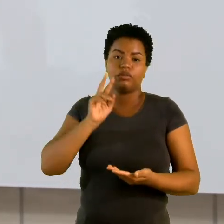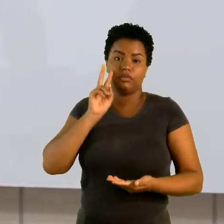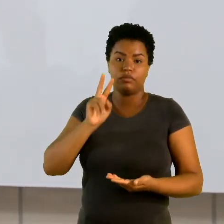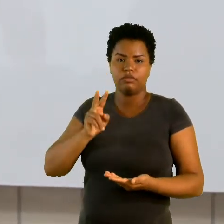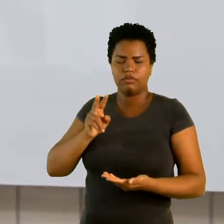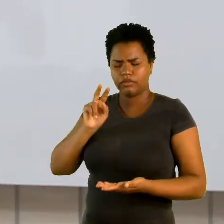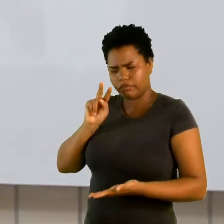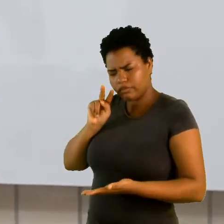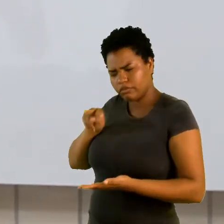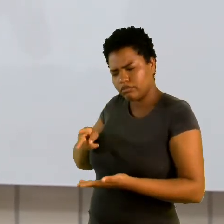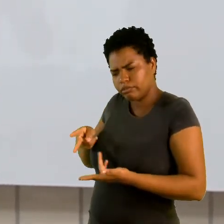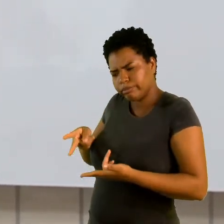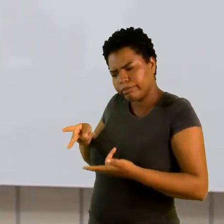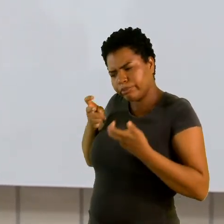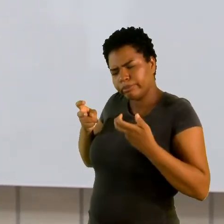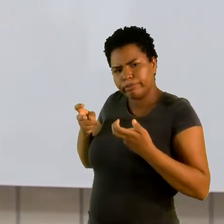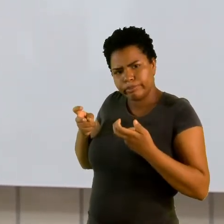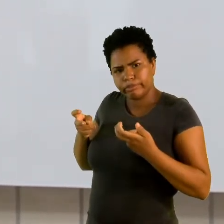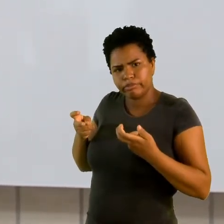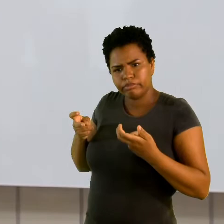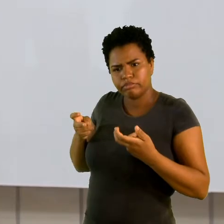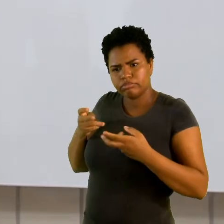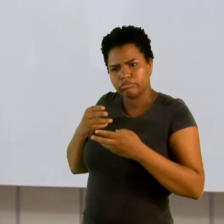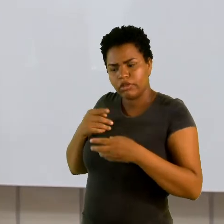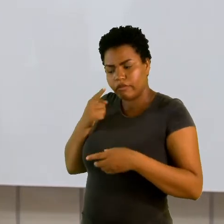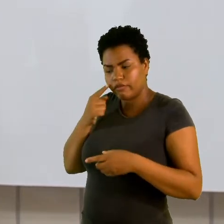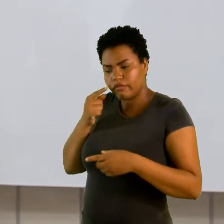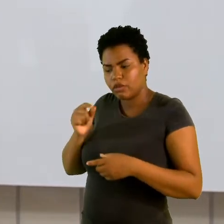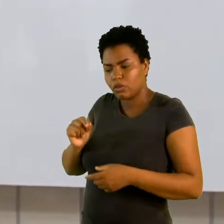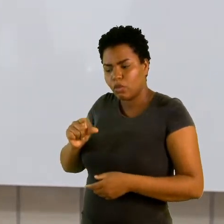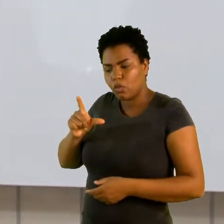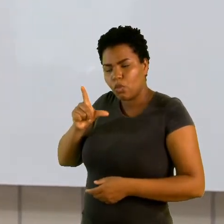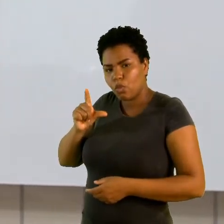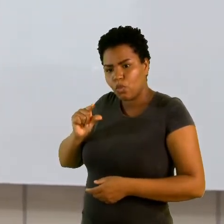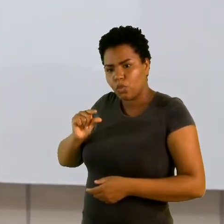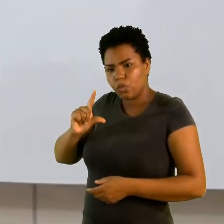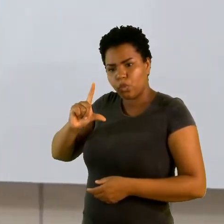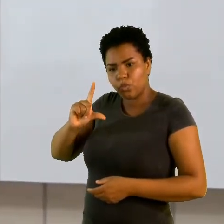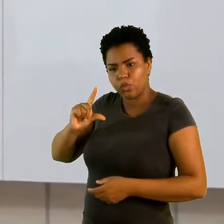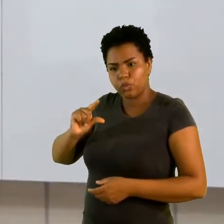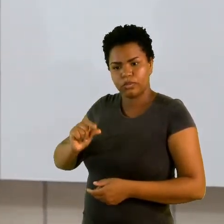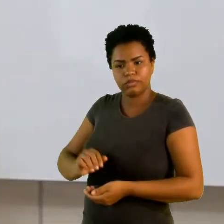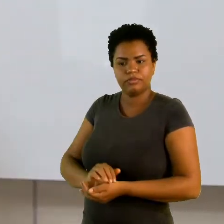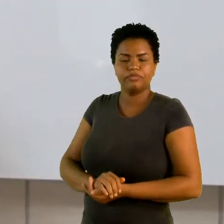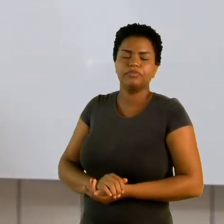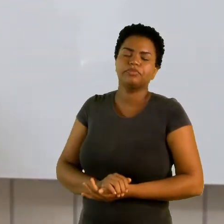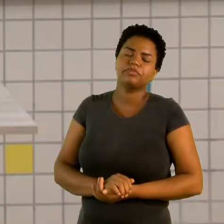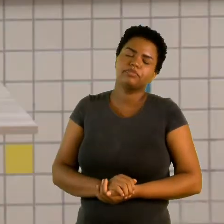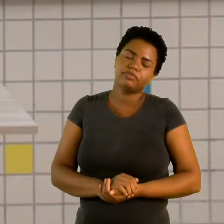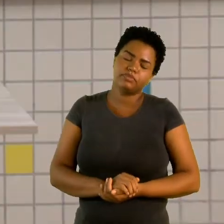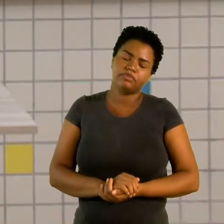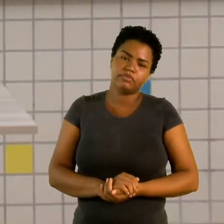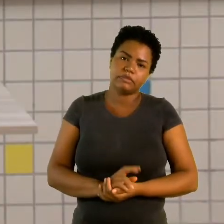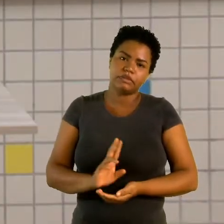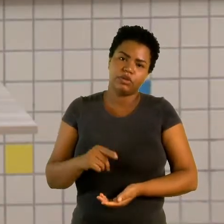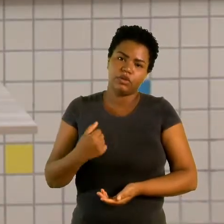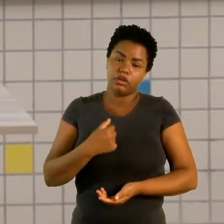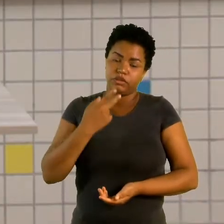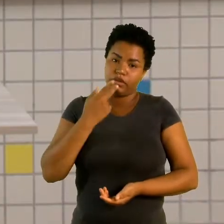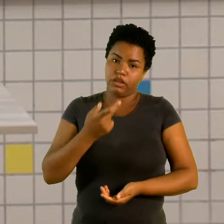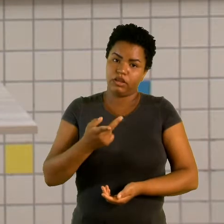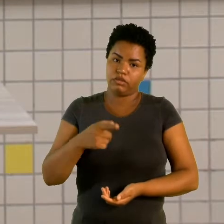detectá-los, né, o tamanho deles. Como nós falamos, vocês sabem que